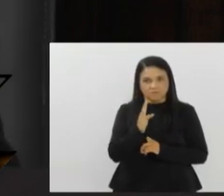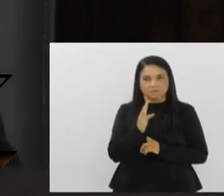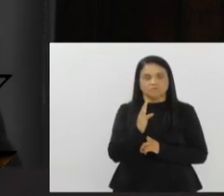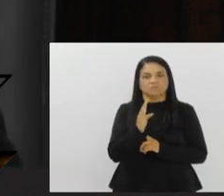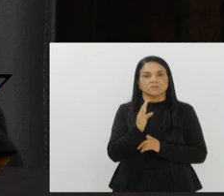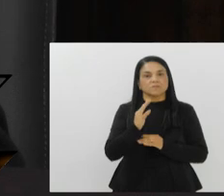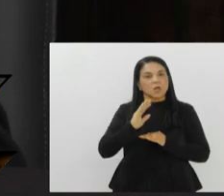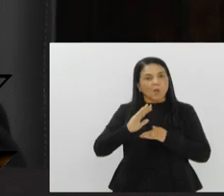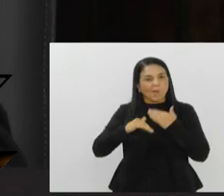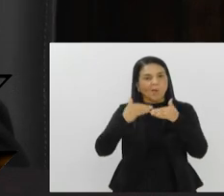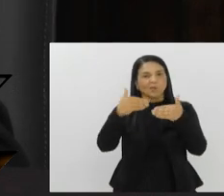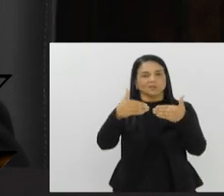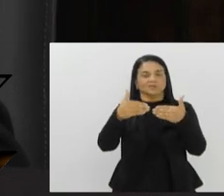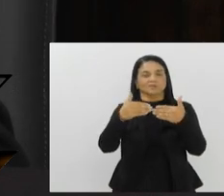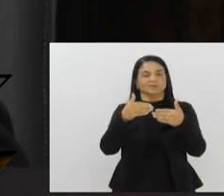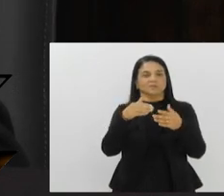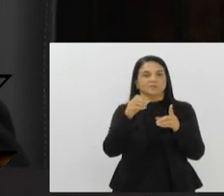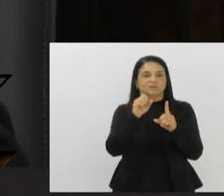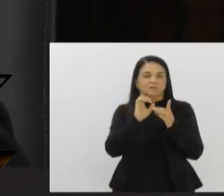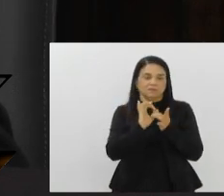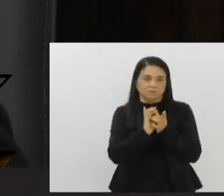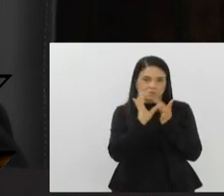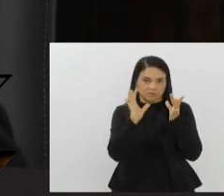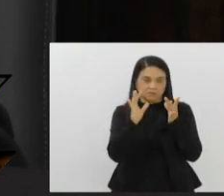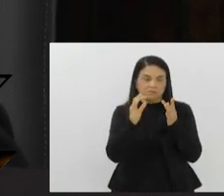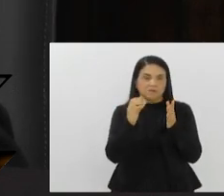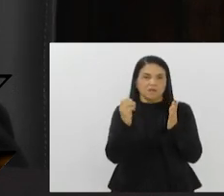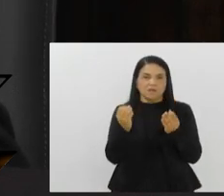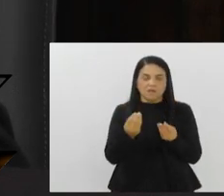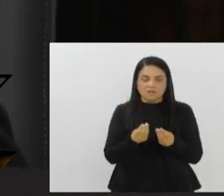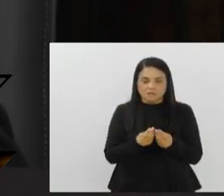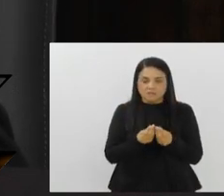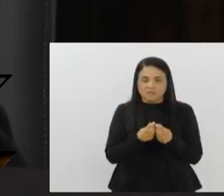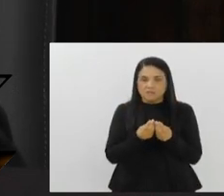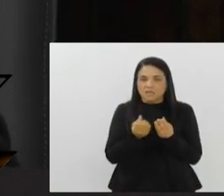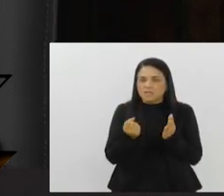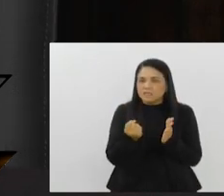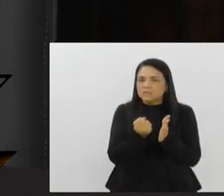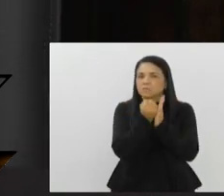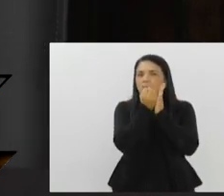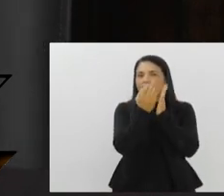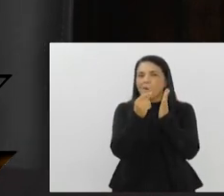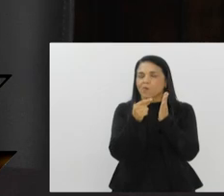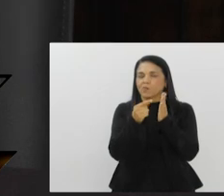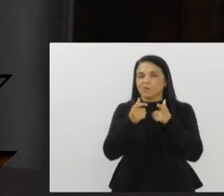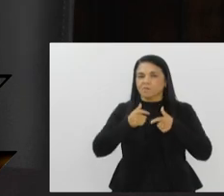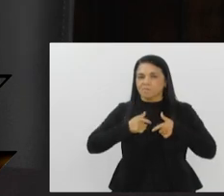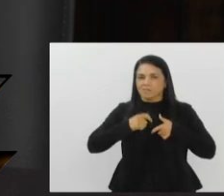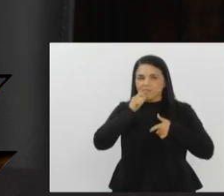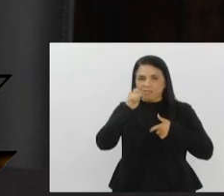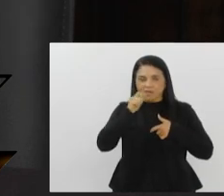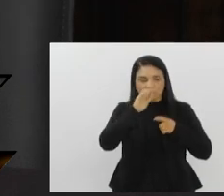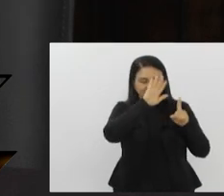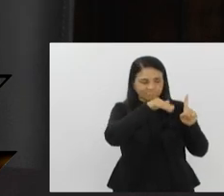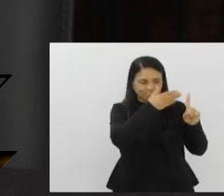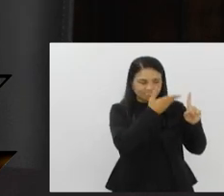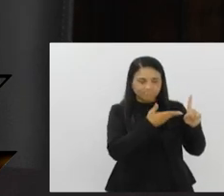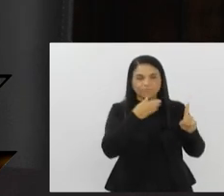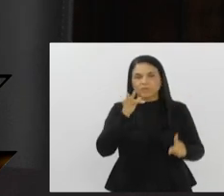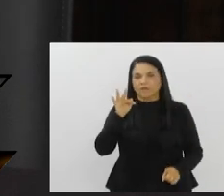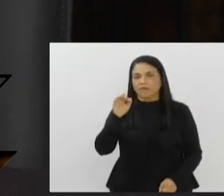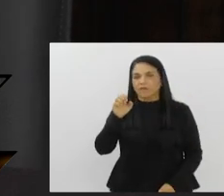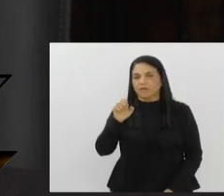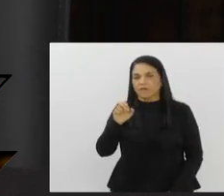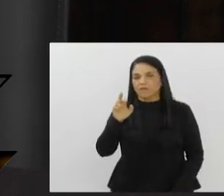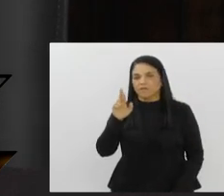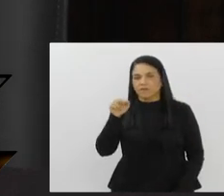democracia e é muito simbólico a entrega da medalha Tiradentes ao Fernando Fernandes é